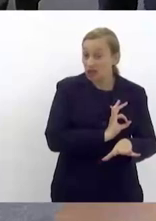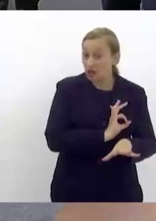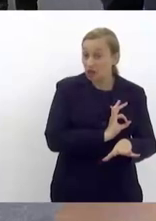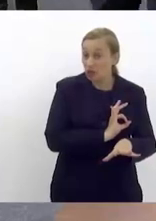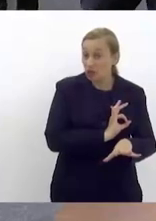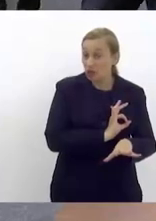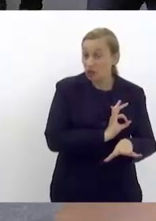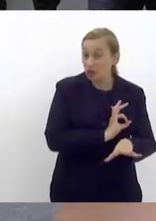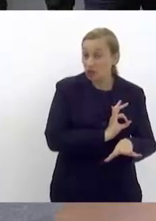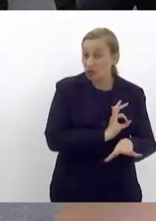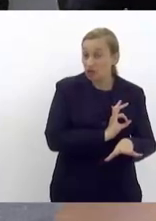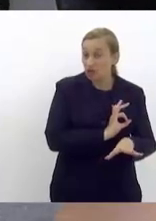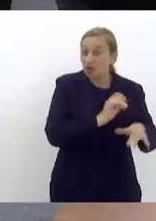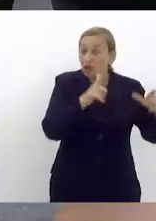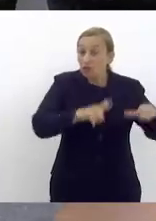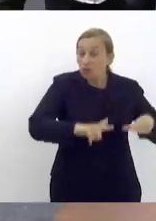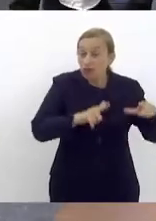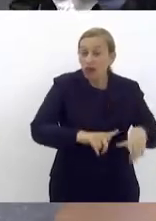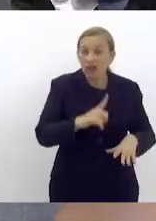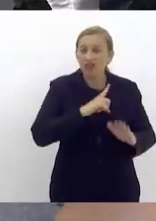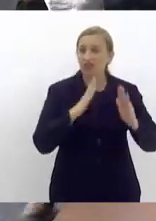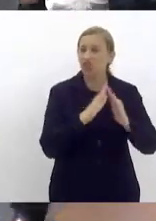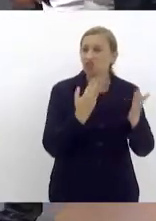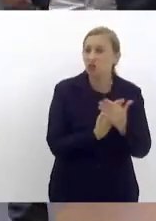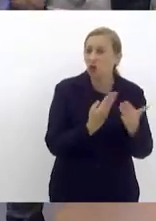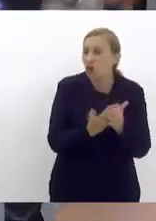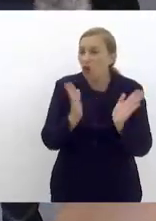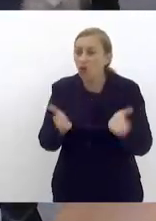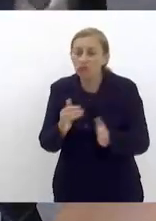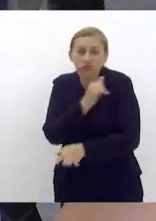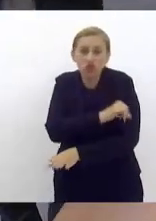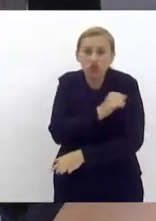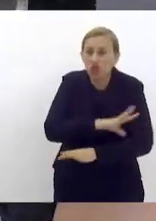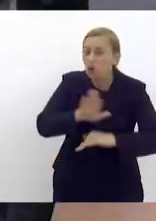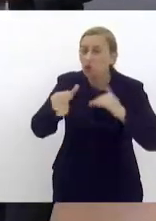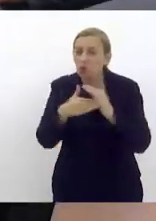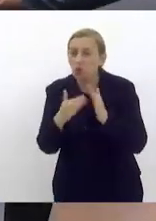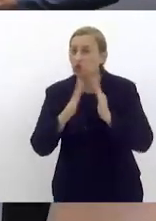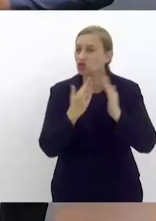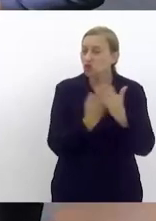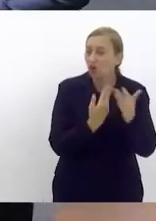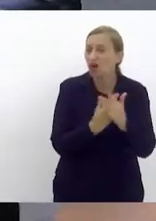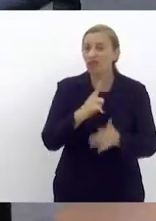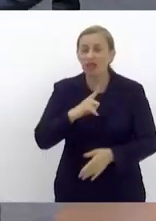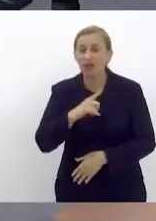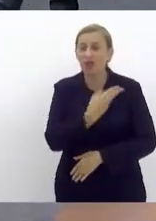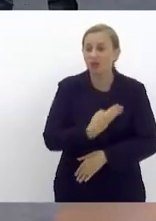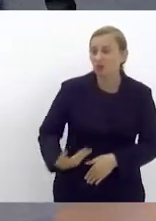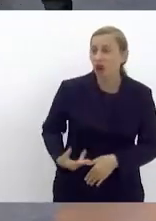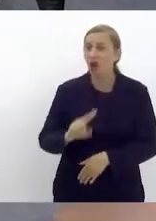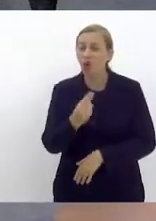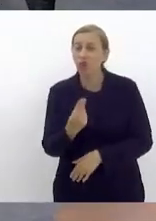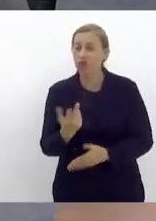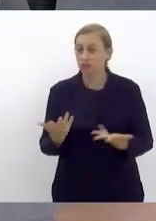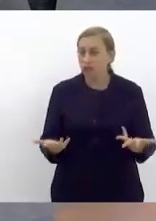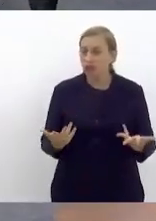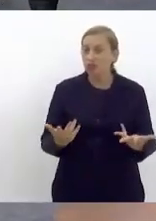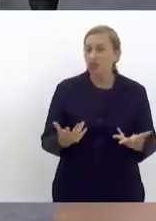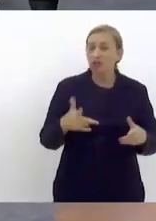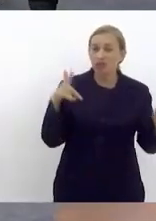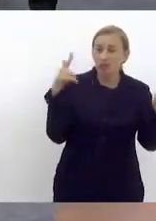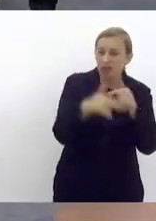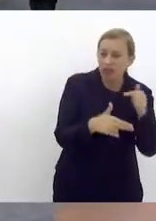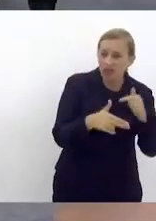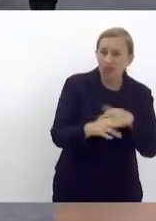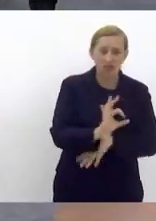policial em locais onde tem escola. O Rio de Janeiro todo tem escola, seja da rede pública ou privada. Dizer e limitar a atuação policial,